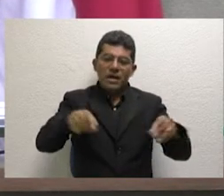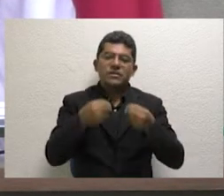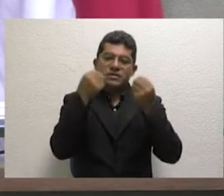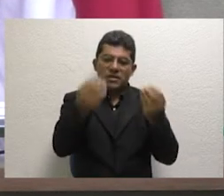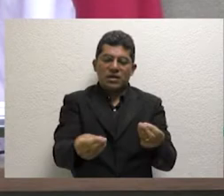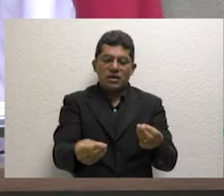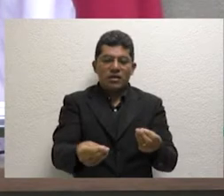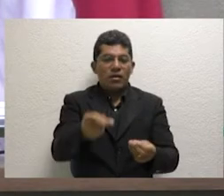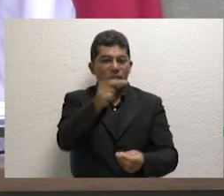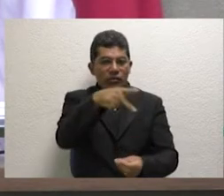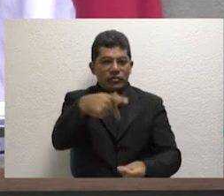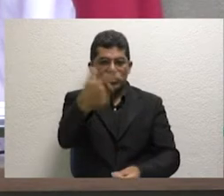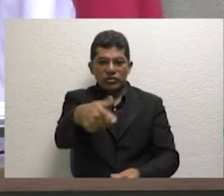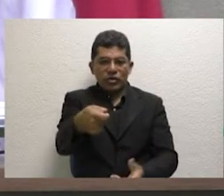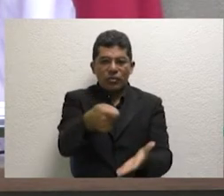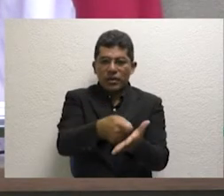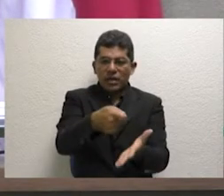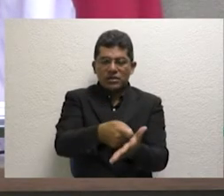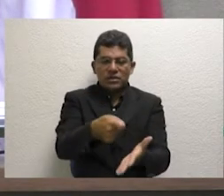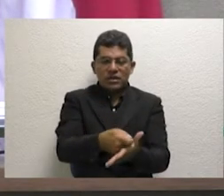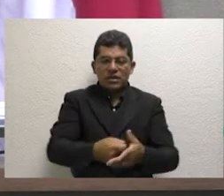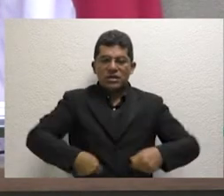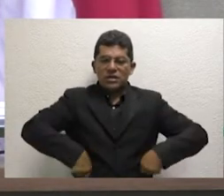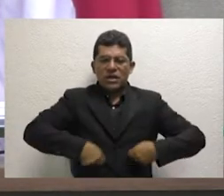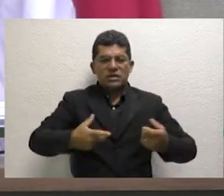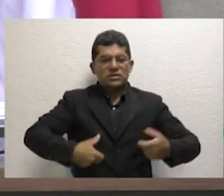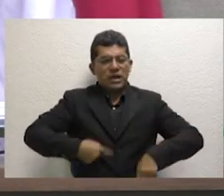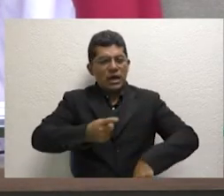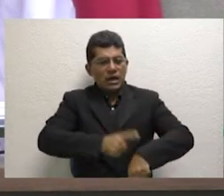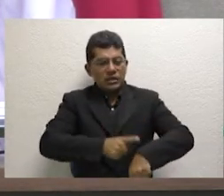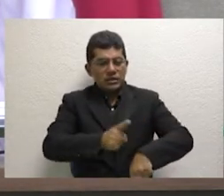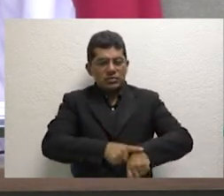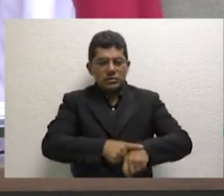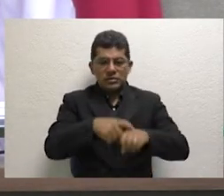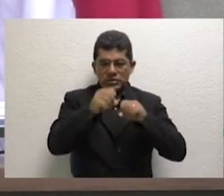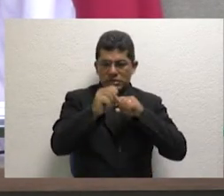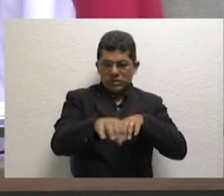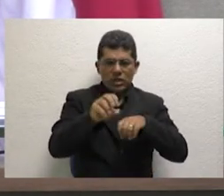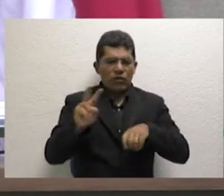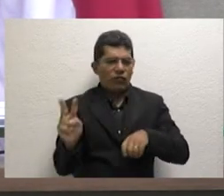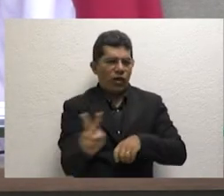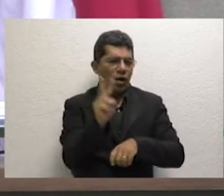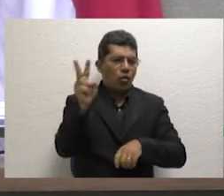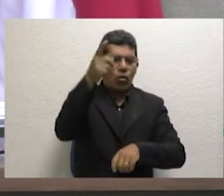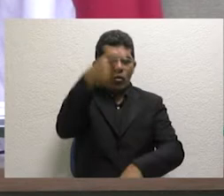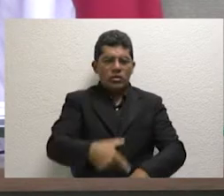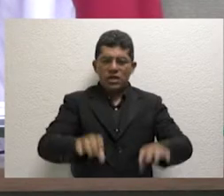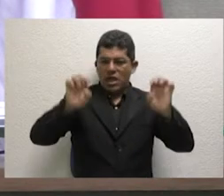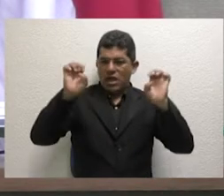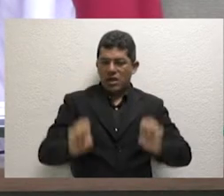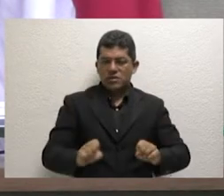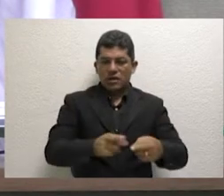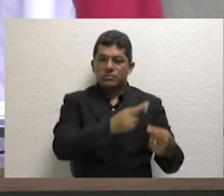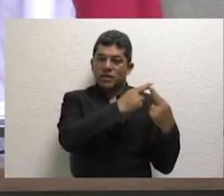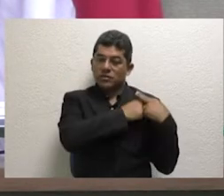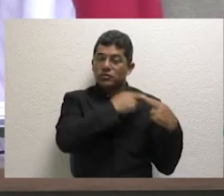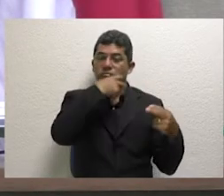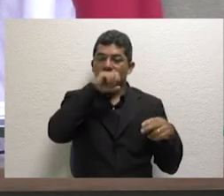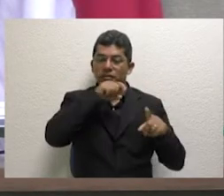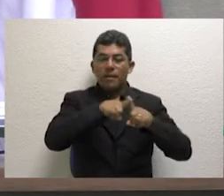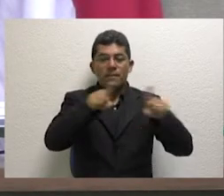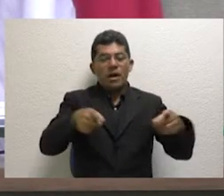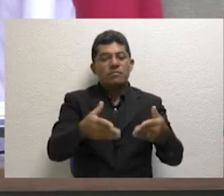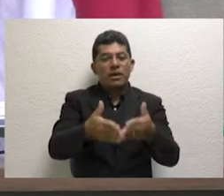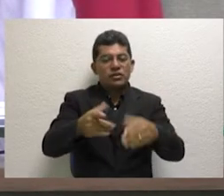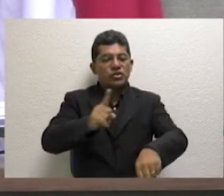professor não tem obrigação de gastar o tempo de aula ensinando valores que são de competência dos pais mas pede